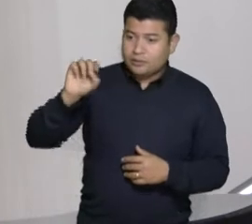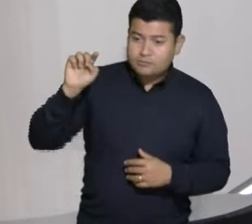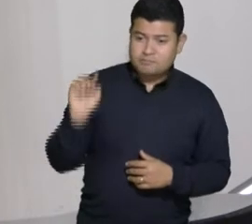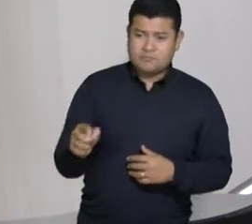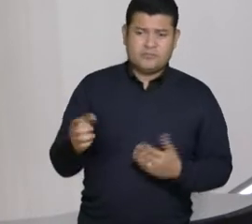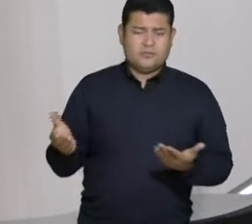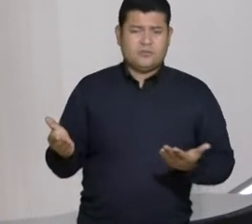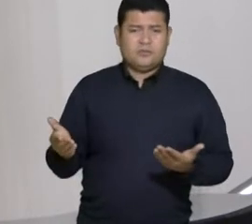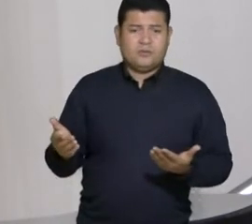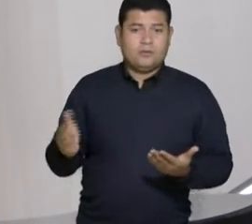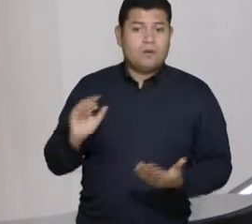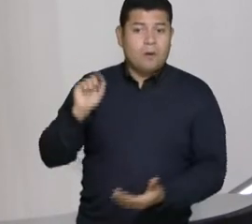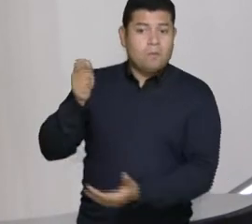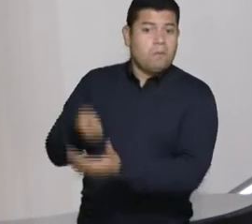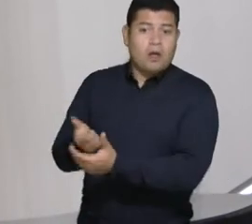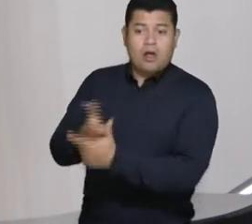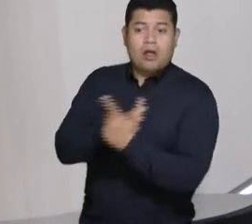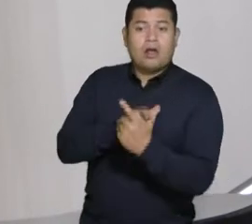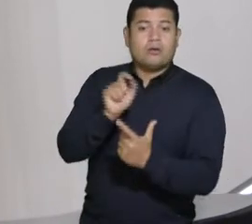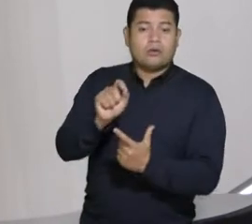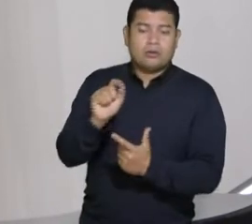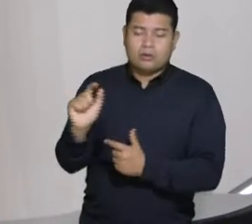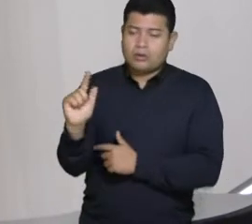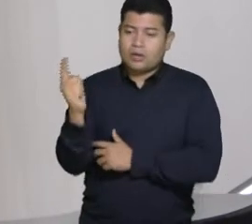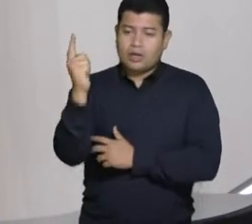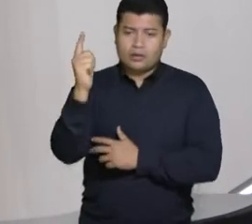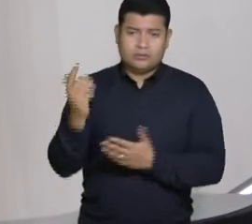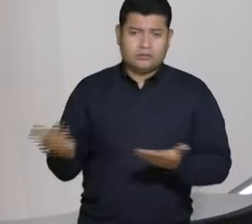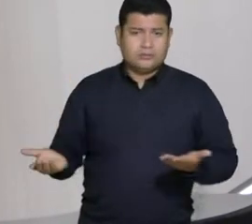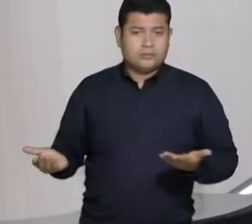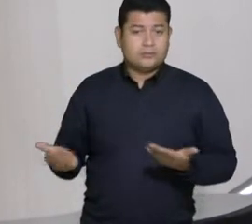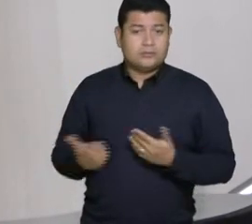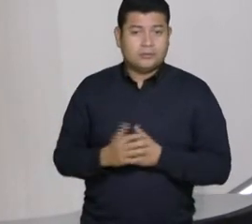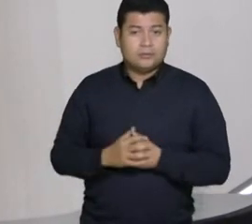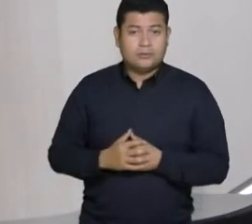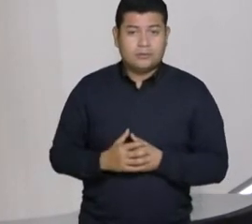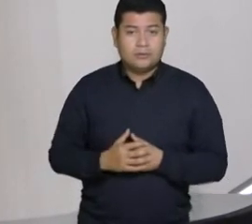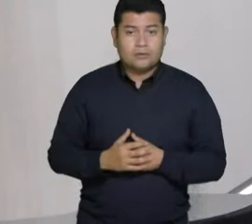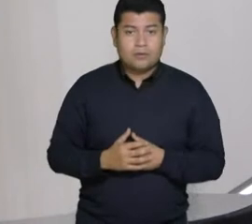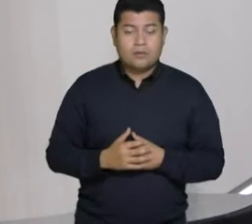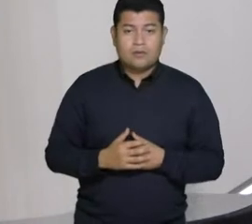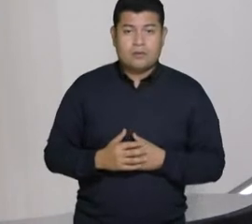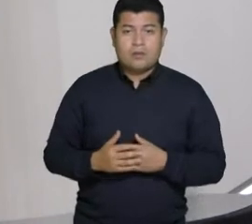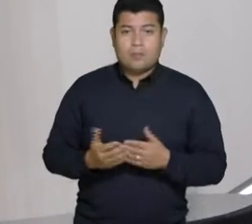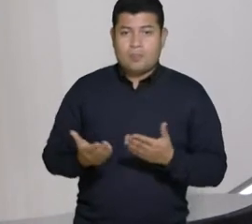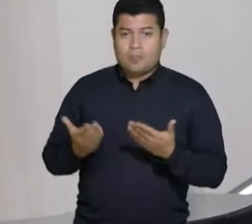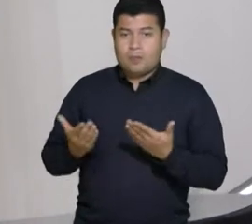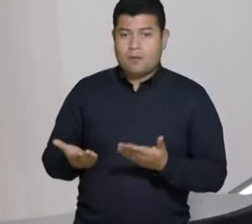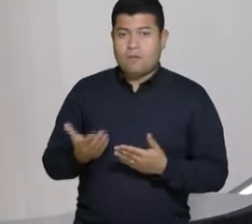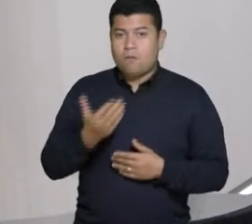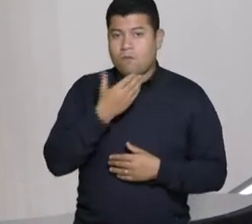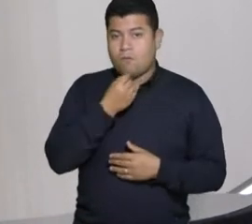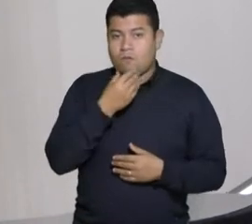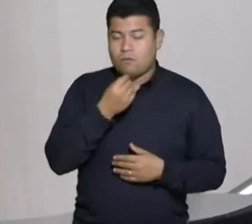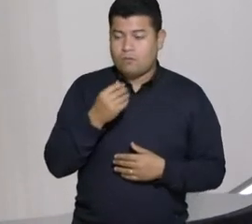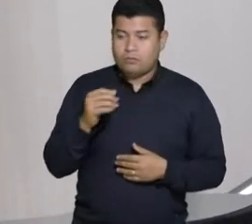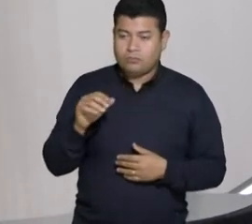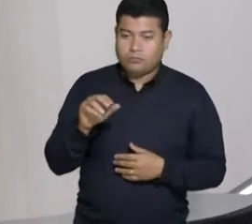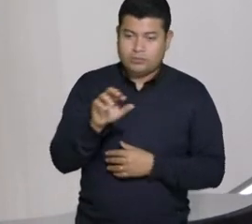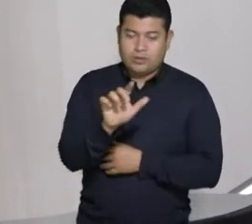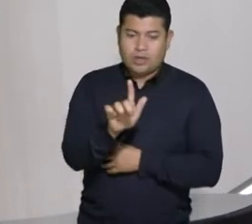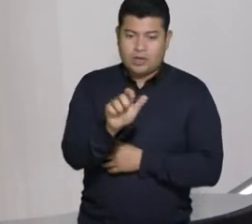e assim vai e o relato vem ali da do Gabriel Vidigal da mosarte o que disse